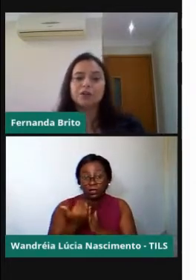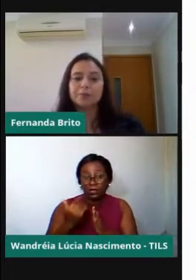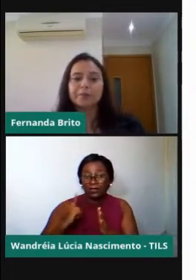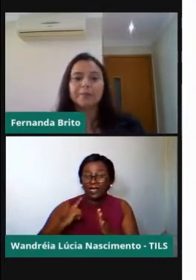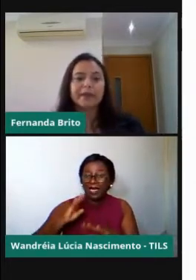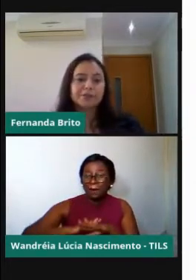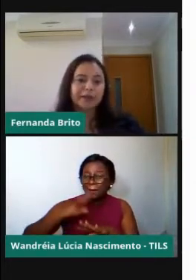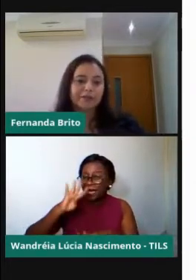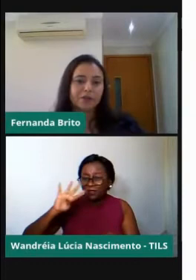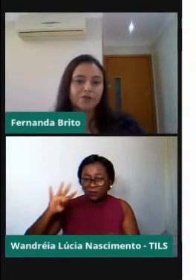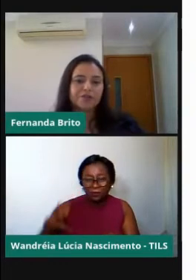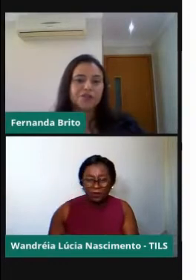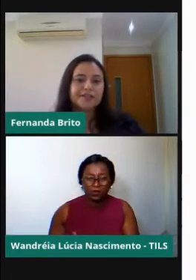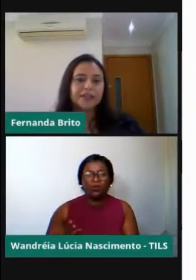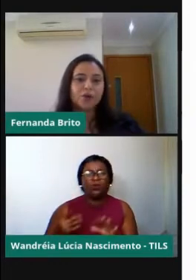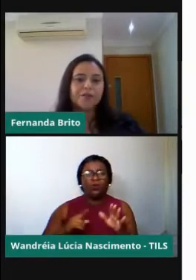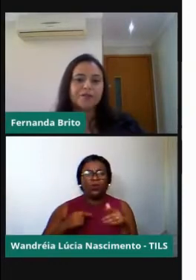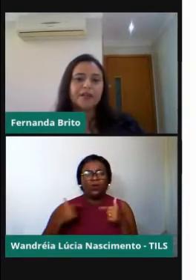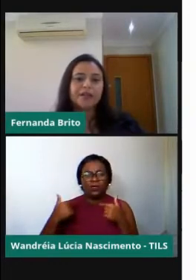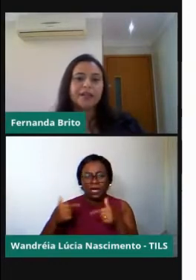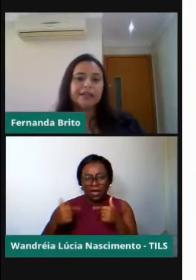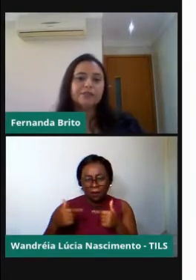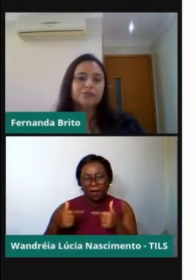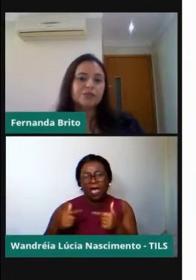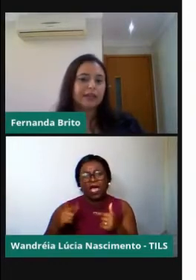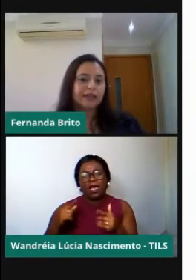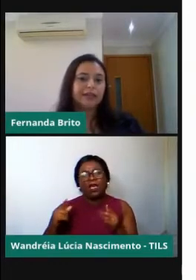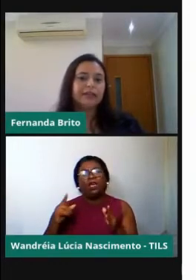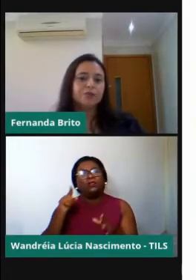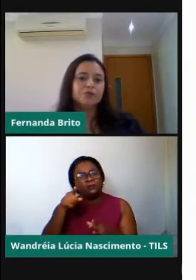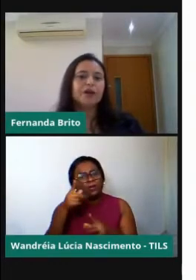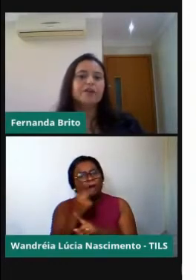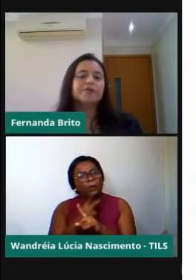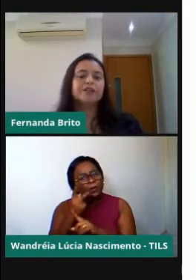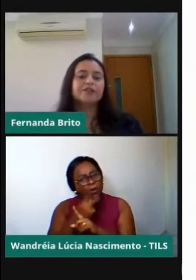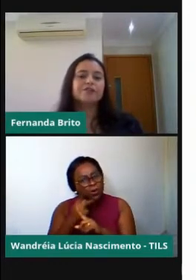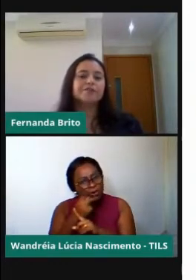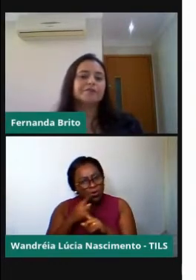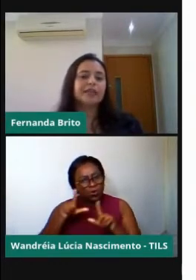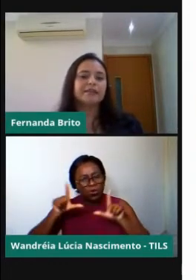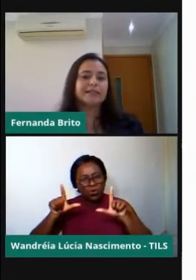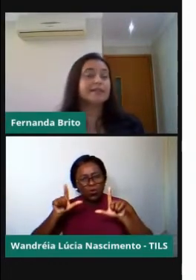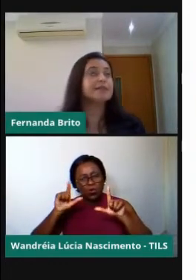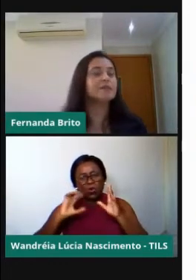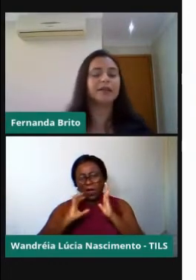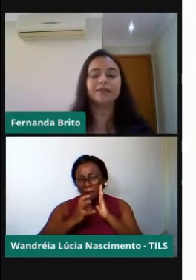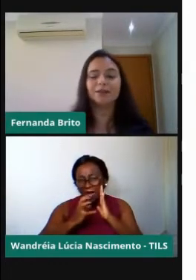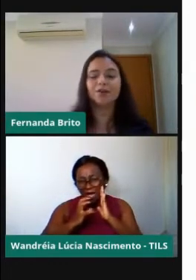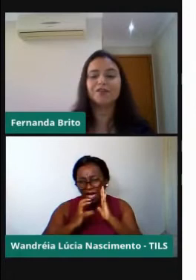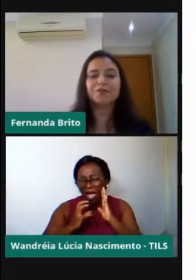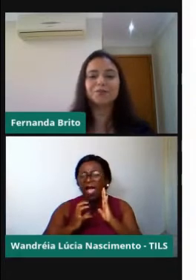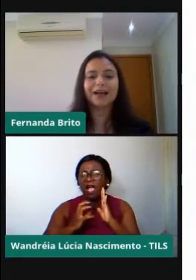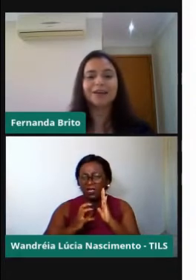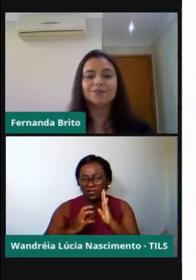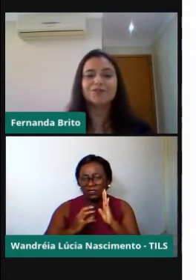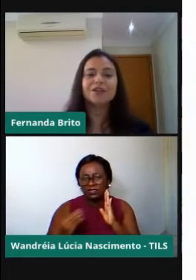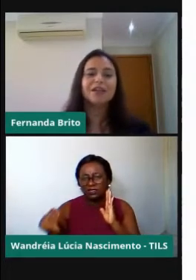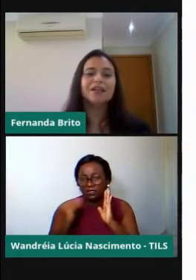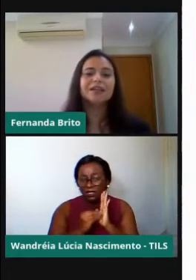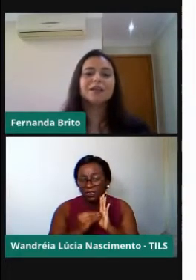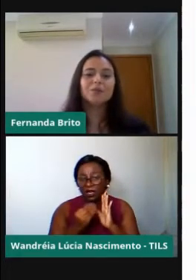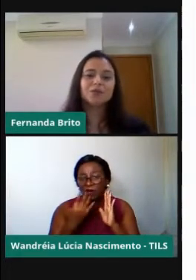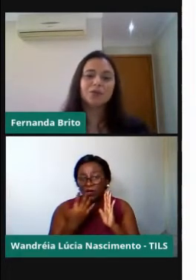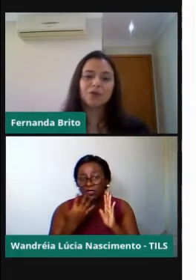gente coloca no PubMed a palavra Covid-19 e Clinical Trial, a gente tem 749